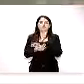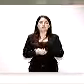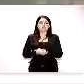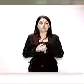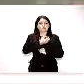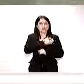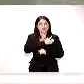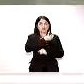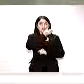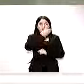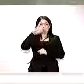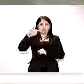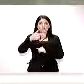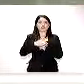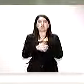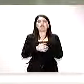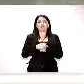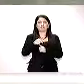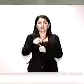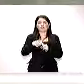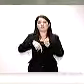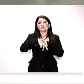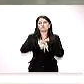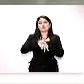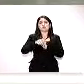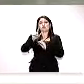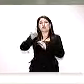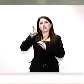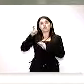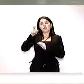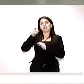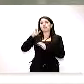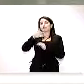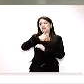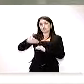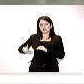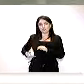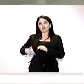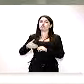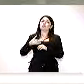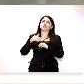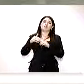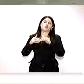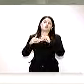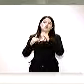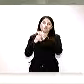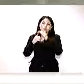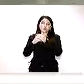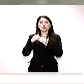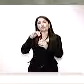o item 67 recurso ordinário interposto pelo ex-presidente da Fundação Educacional Raul